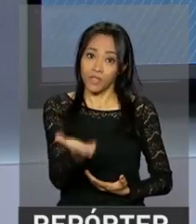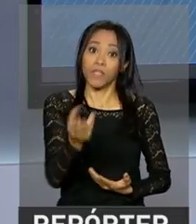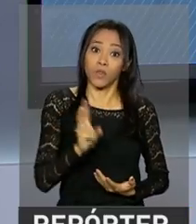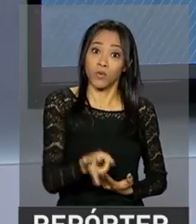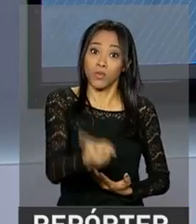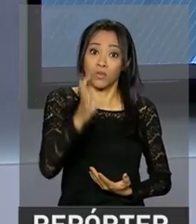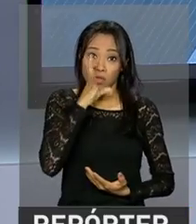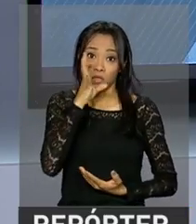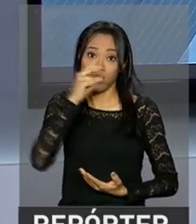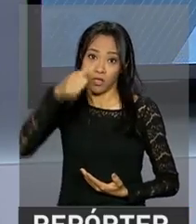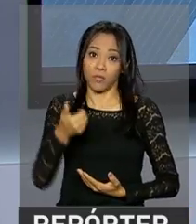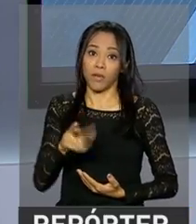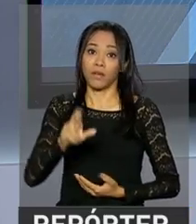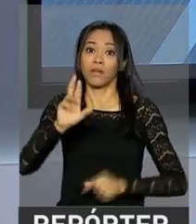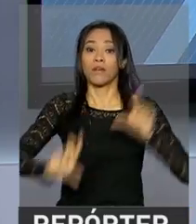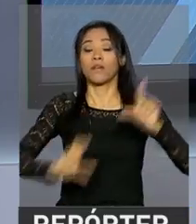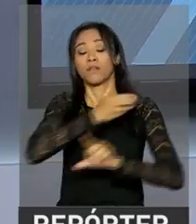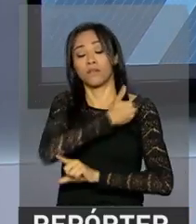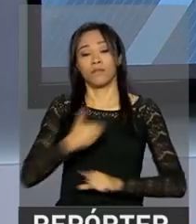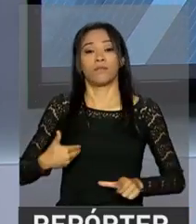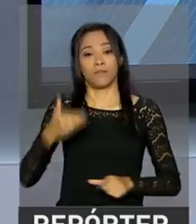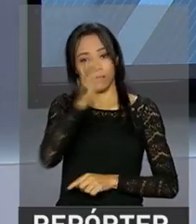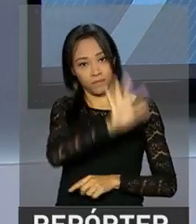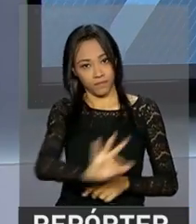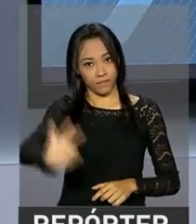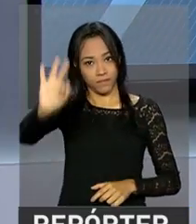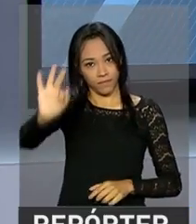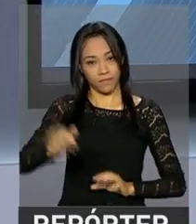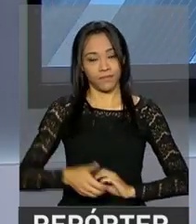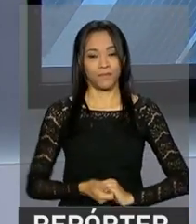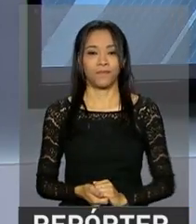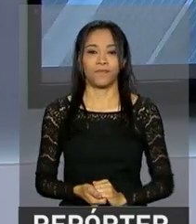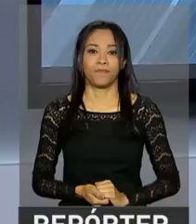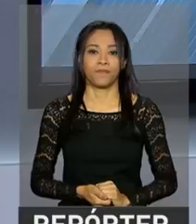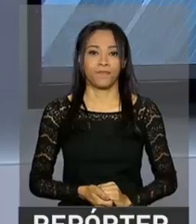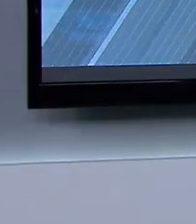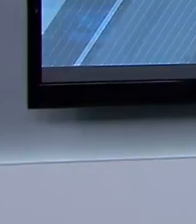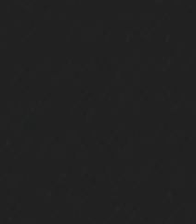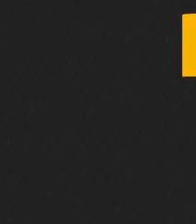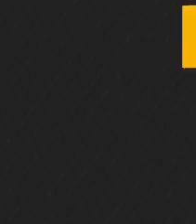e continue com a gente que na nbr a tv do governo federal